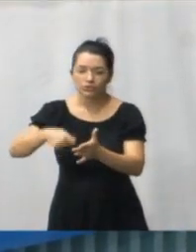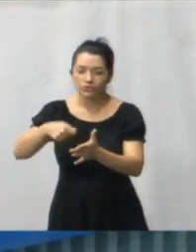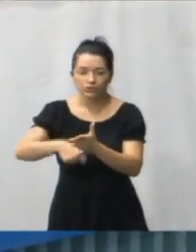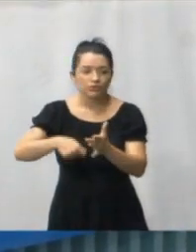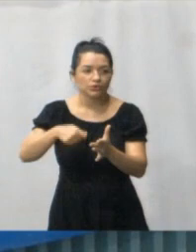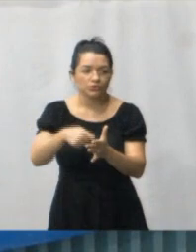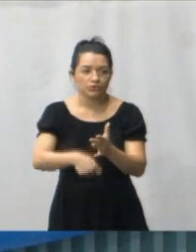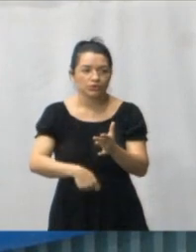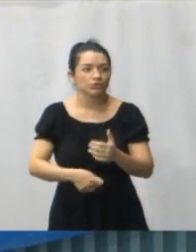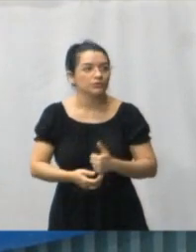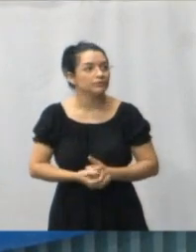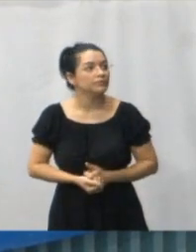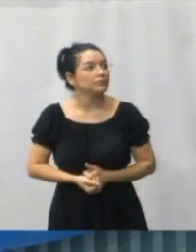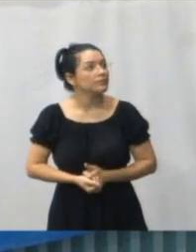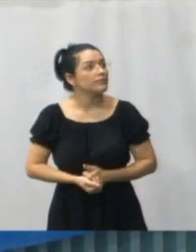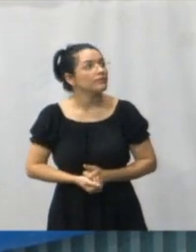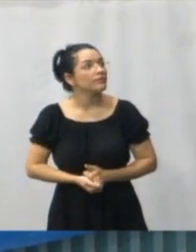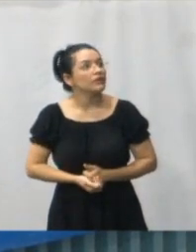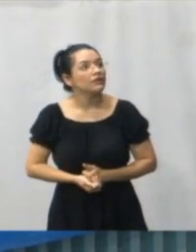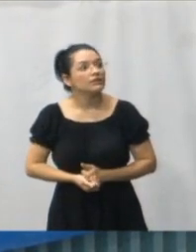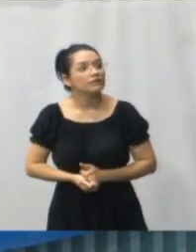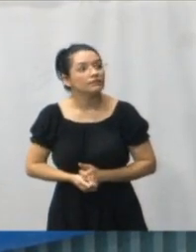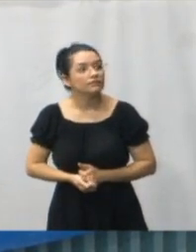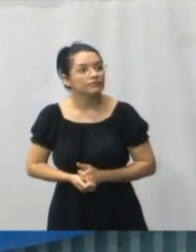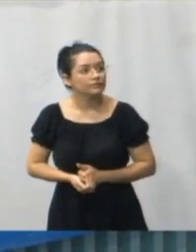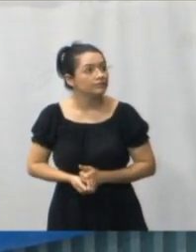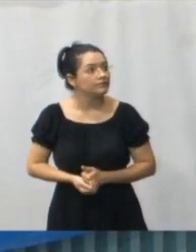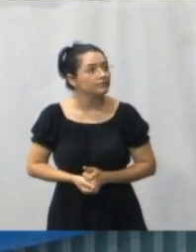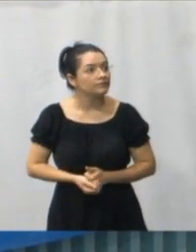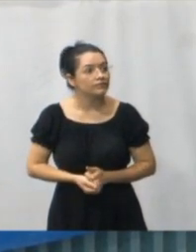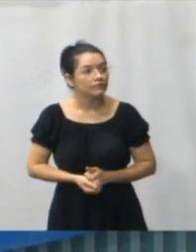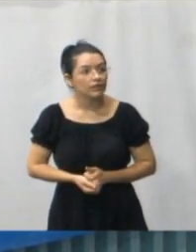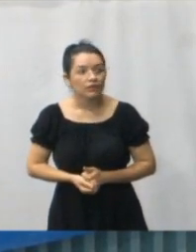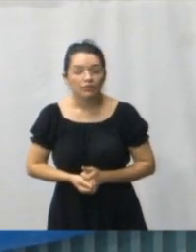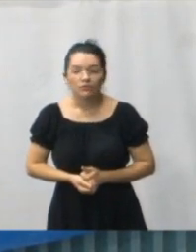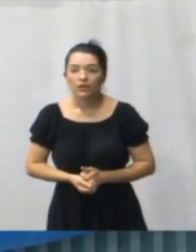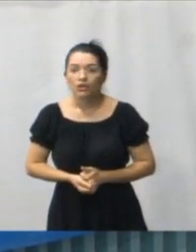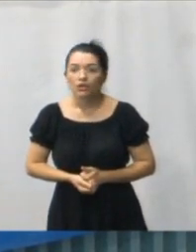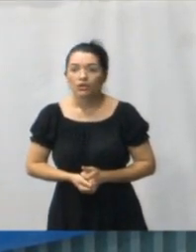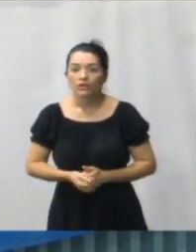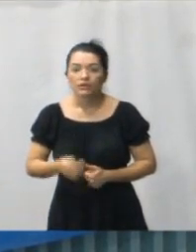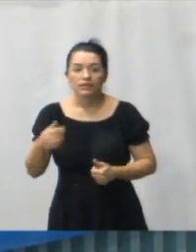Gorge, que é o plano de cargo e salário de vocês.